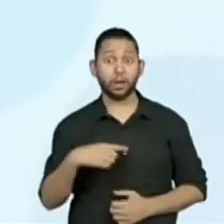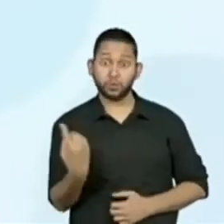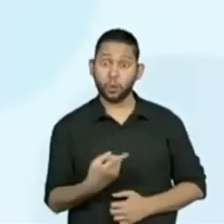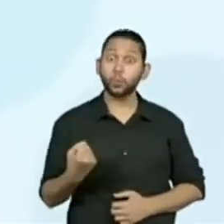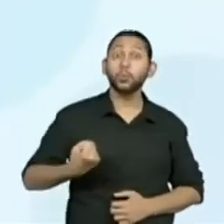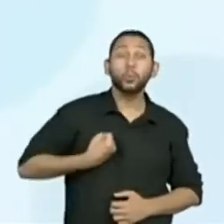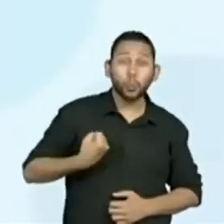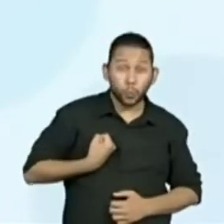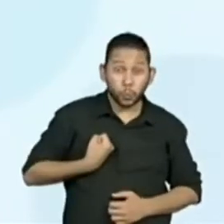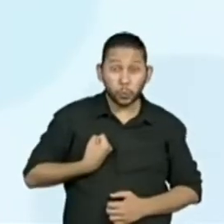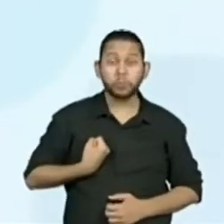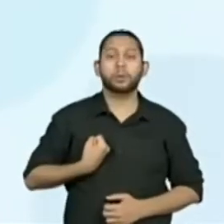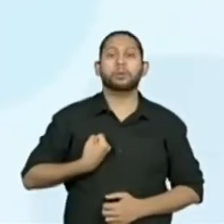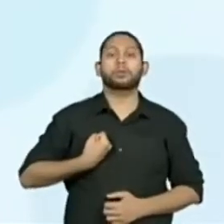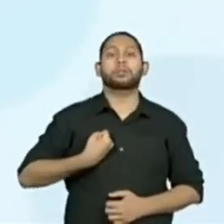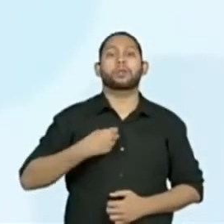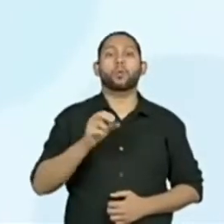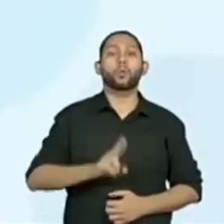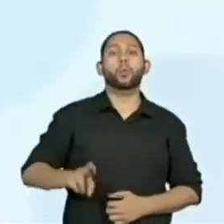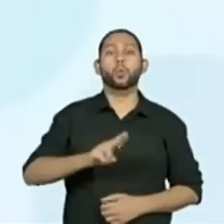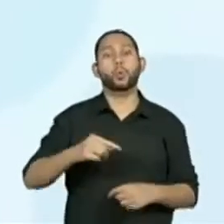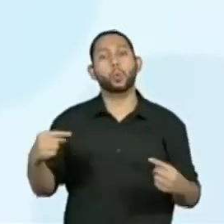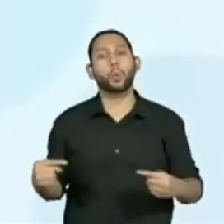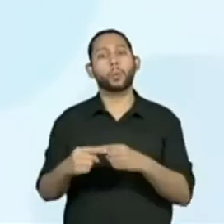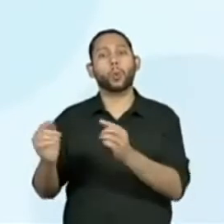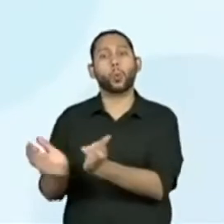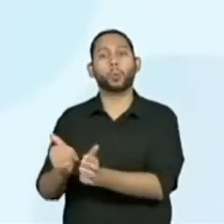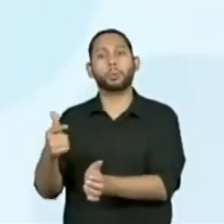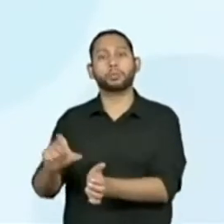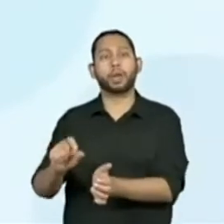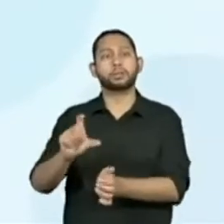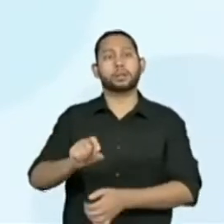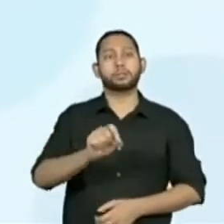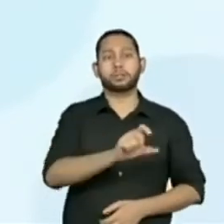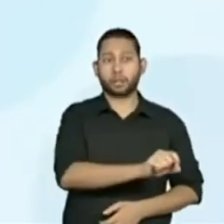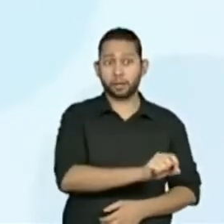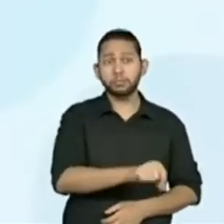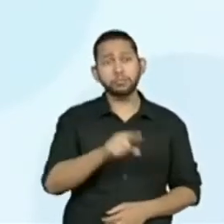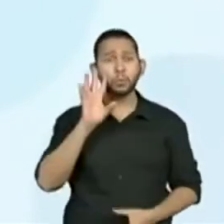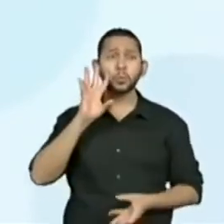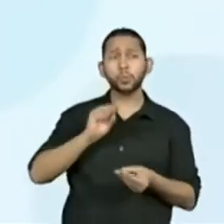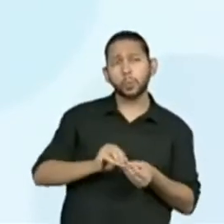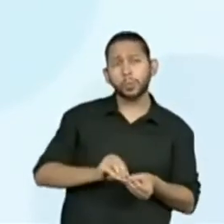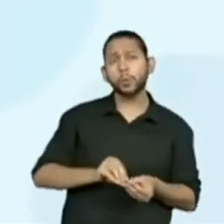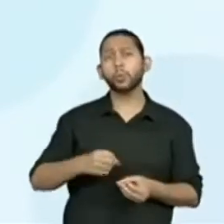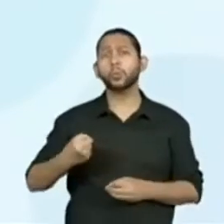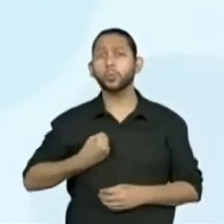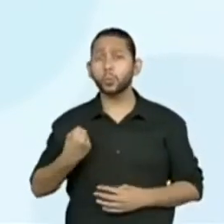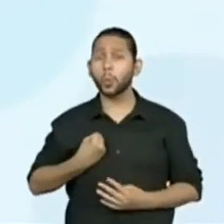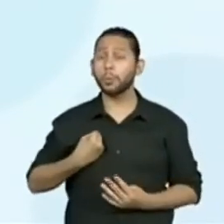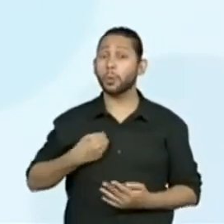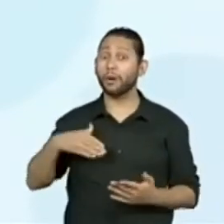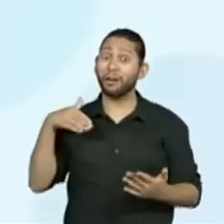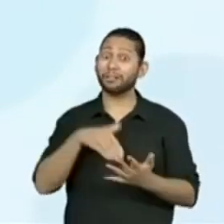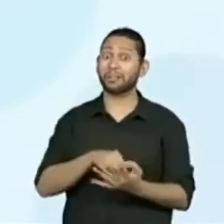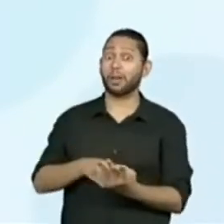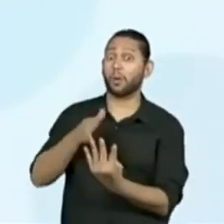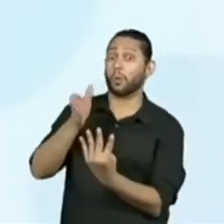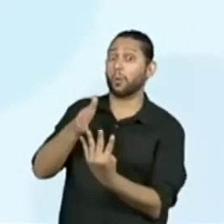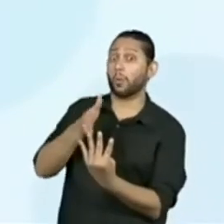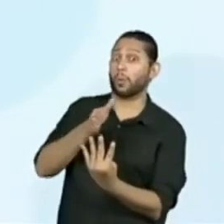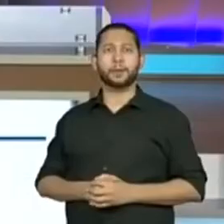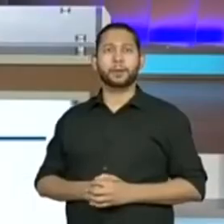decimal, utilizando a composição e a decomposição de número natural de até 4 ordens,